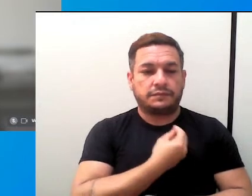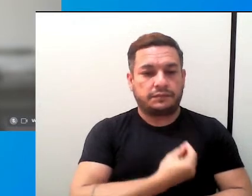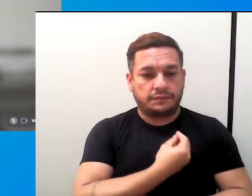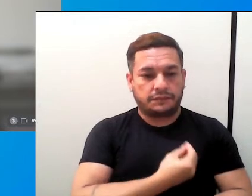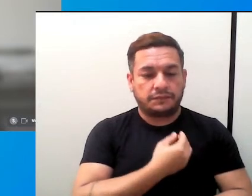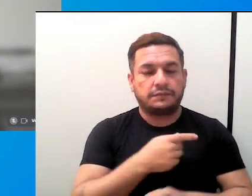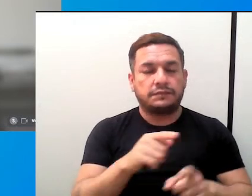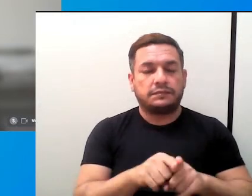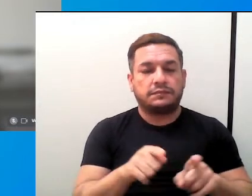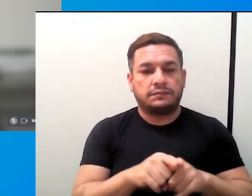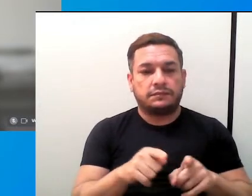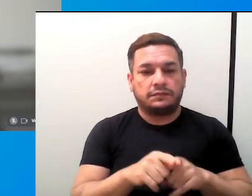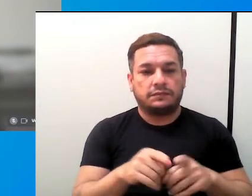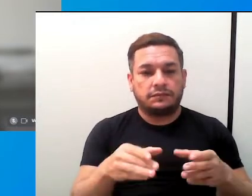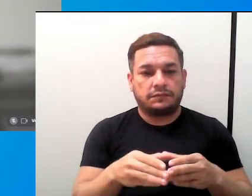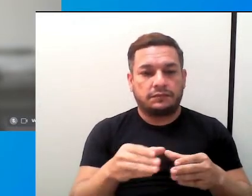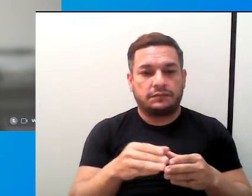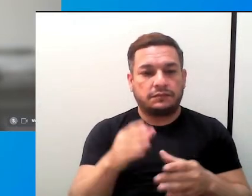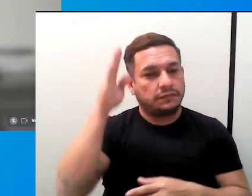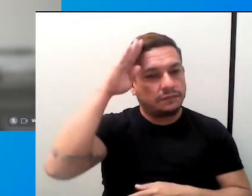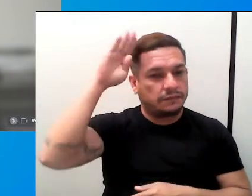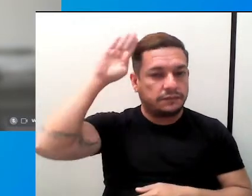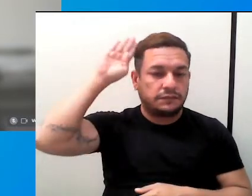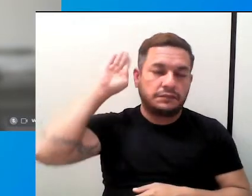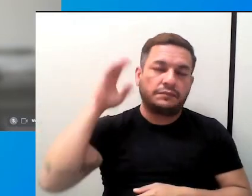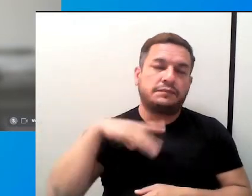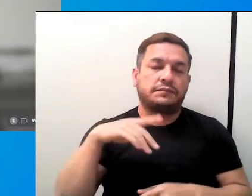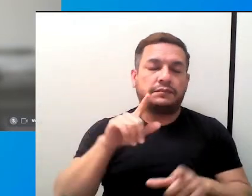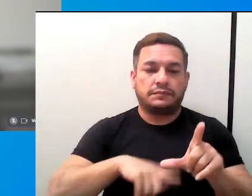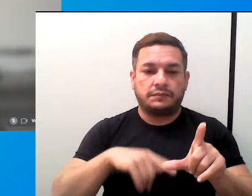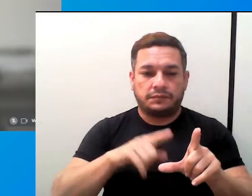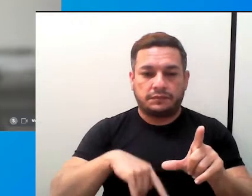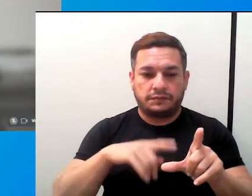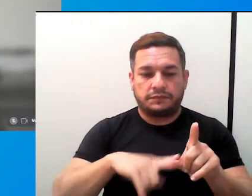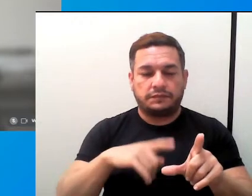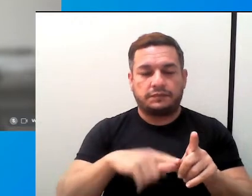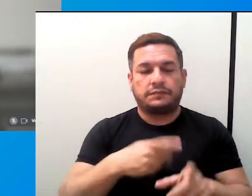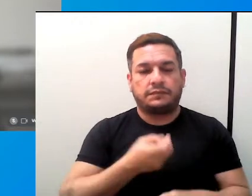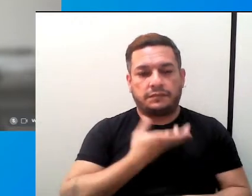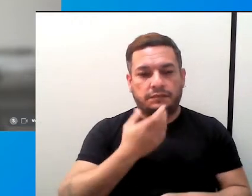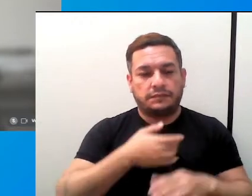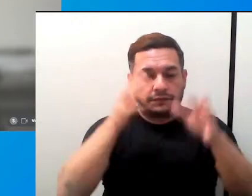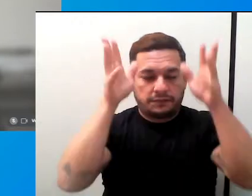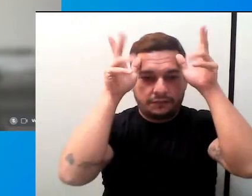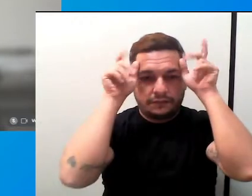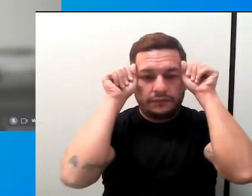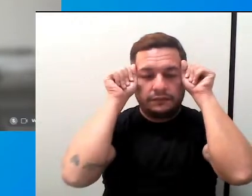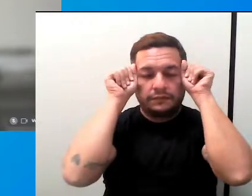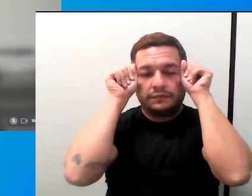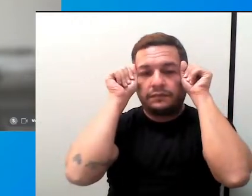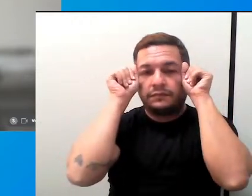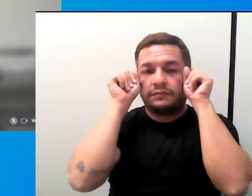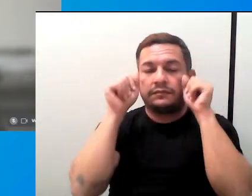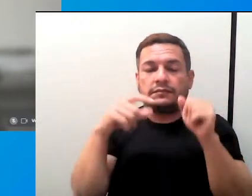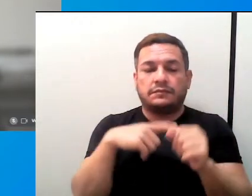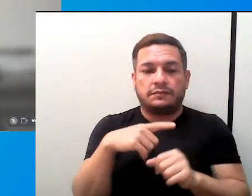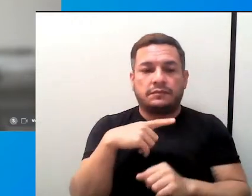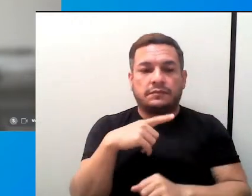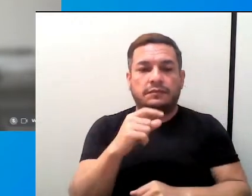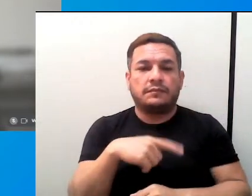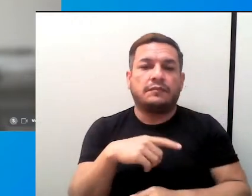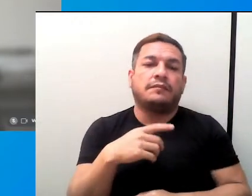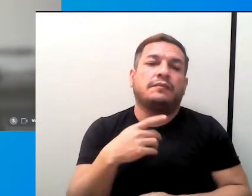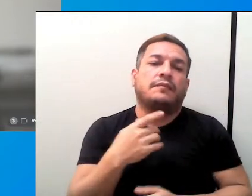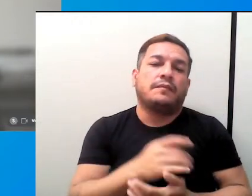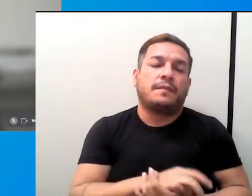da Academia Acreana de Letras e membro da Academia dos Poetas Acreanos, tem a publicação de quatro